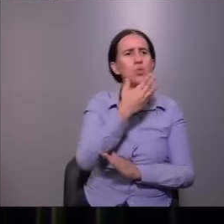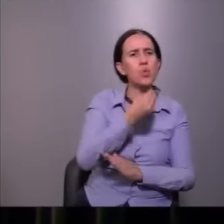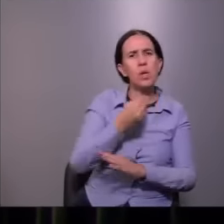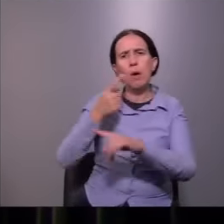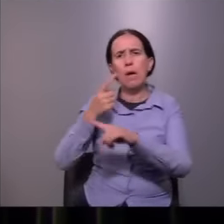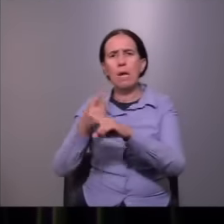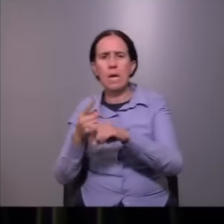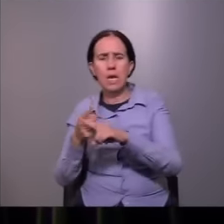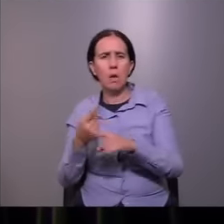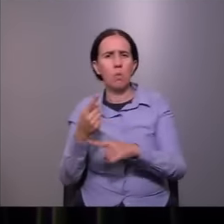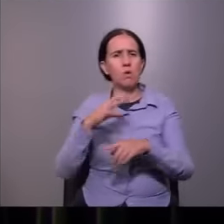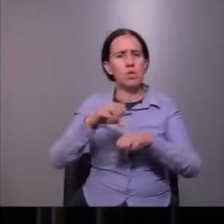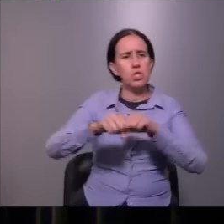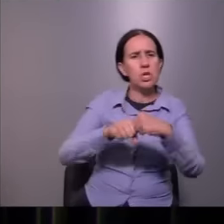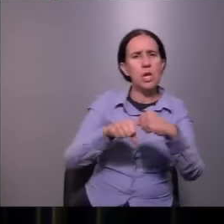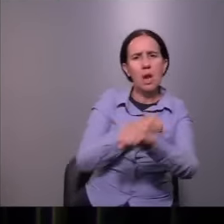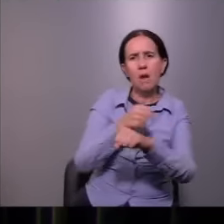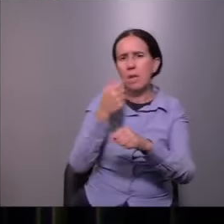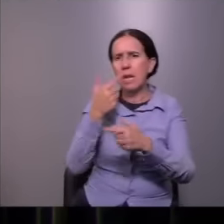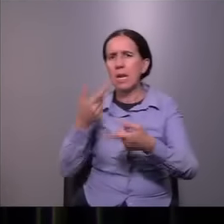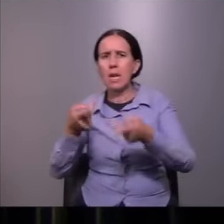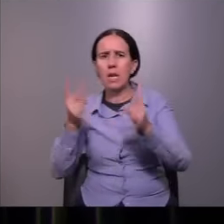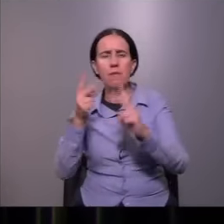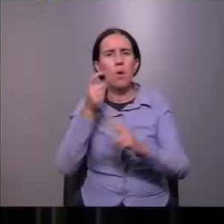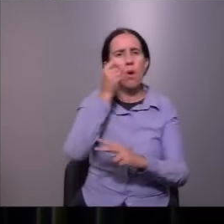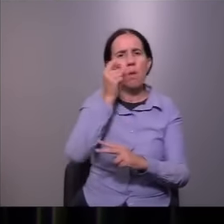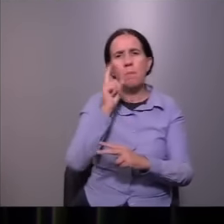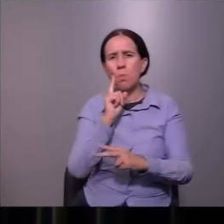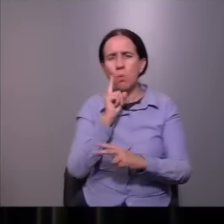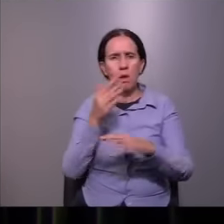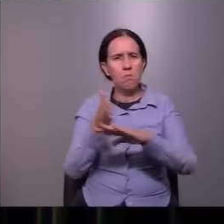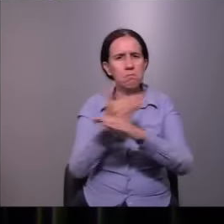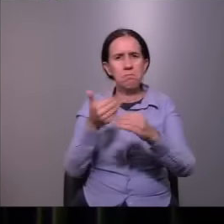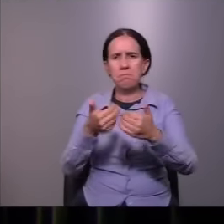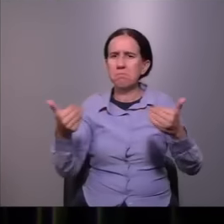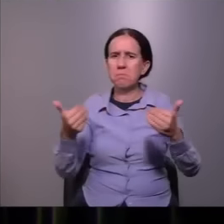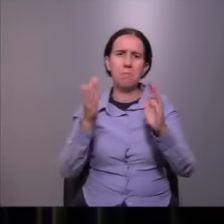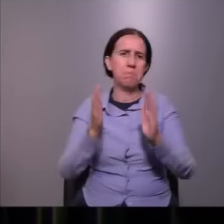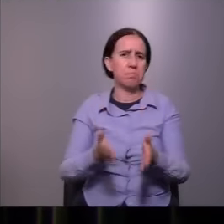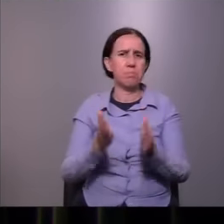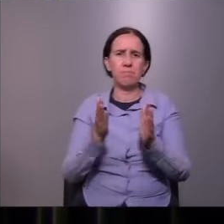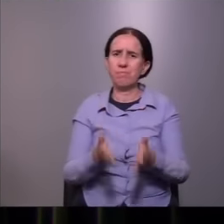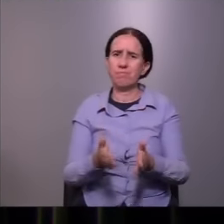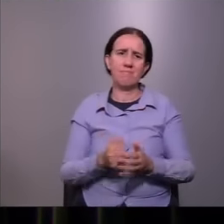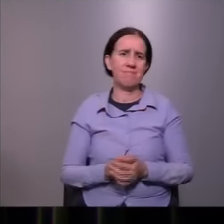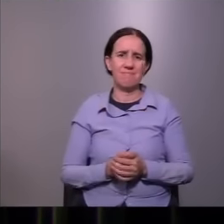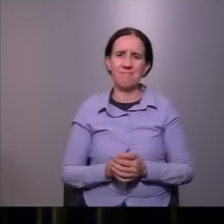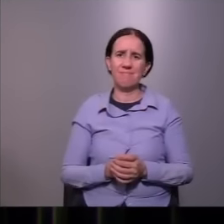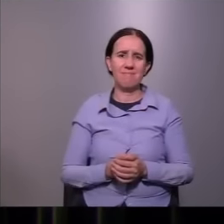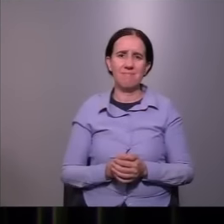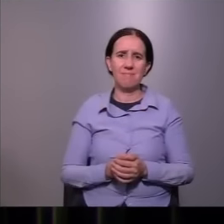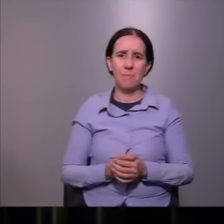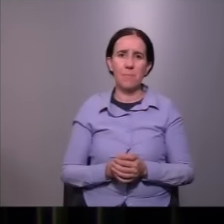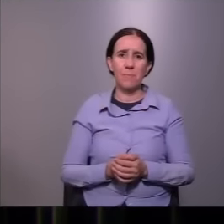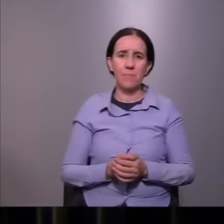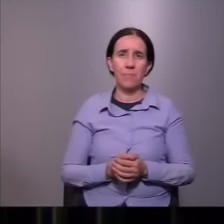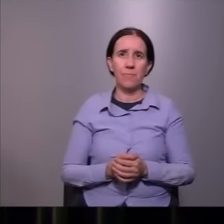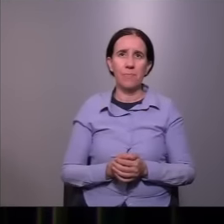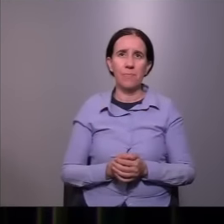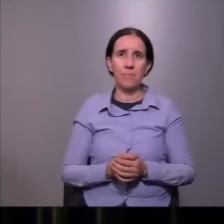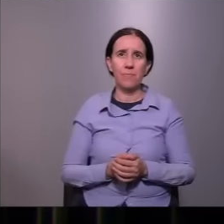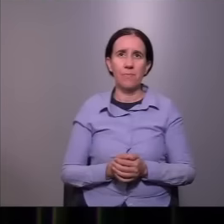Paulo, para Deus não há judeu nem grego, não há escravo nem livre, não